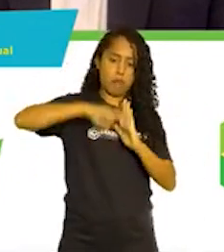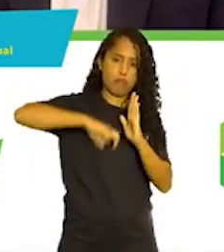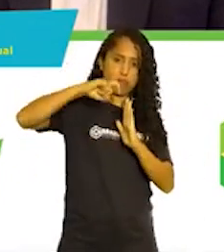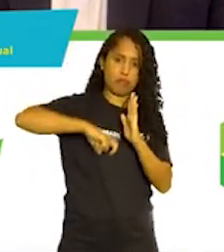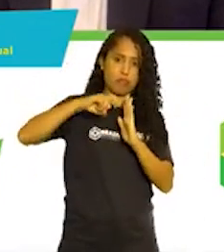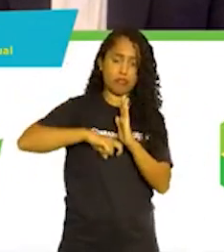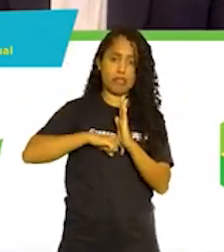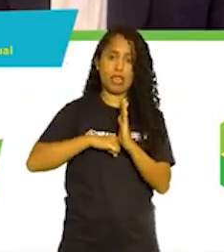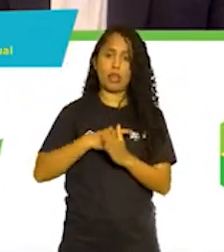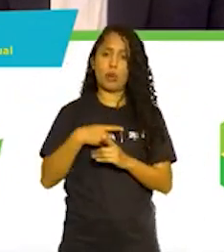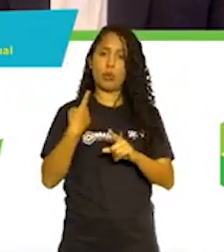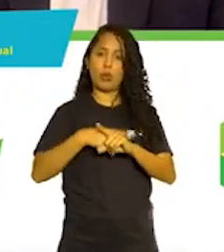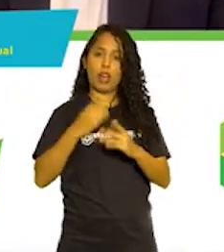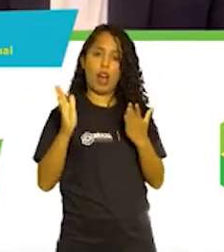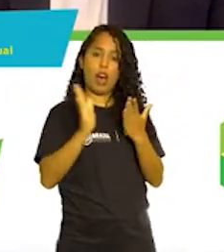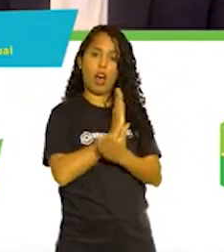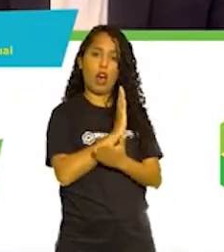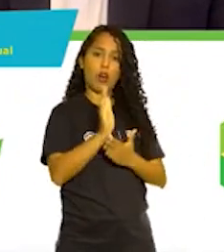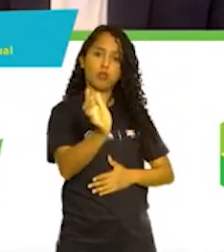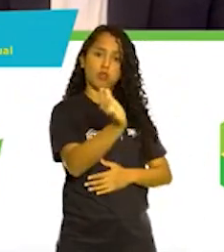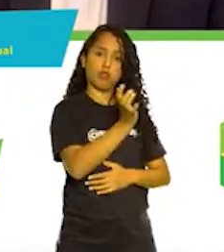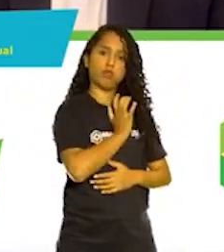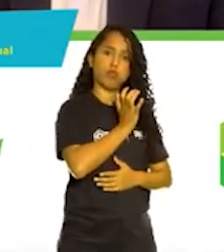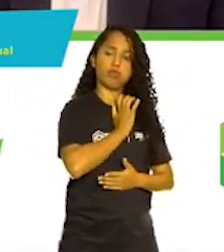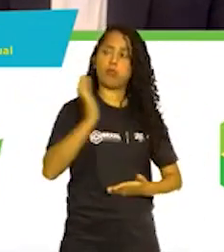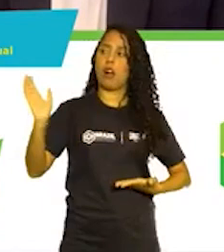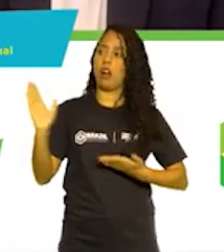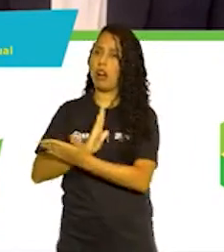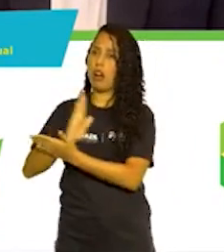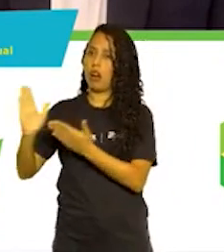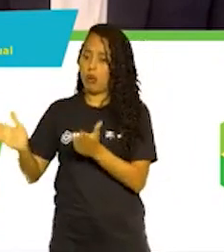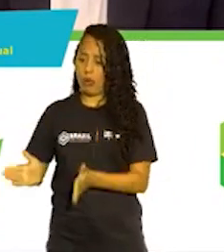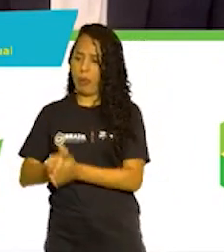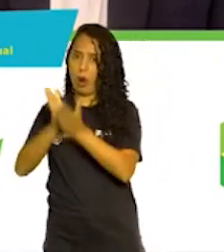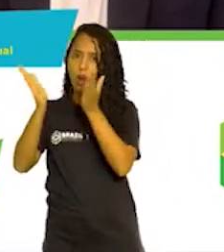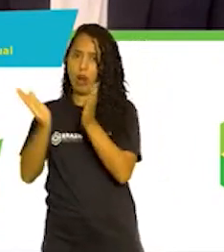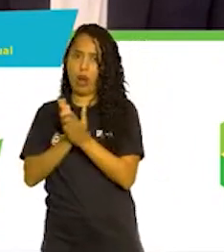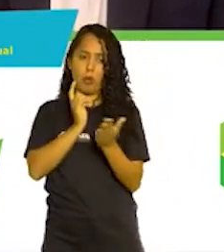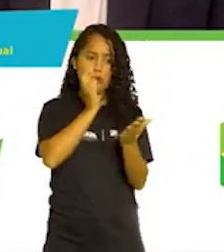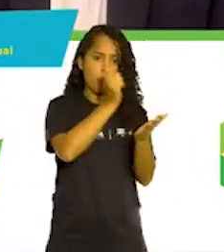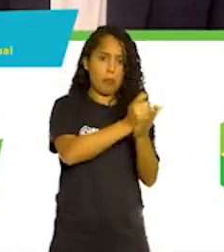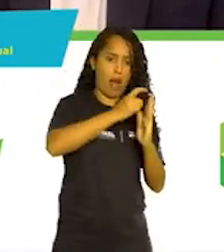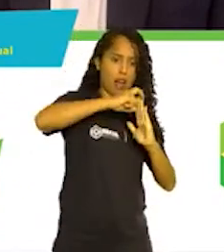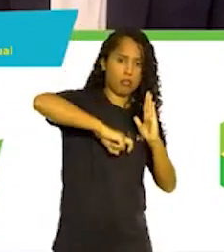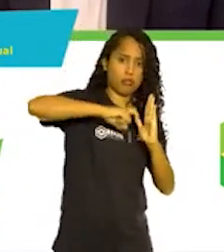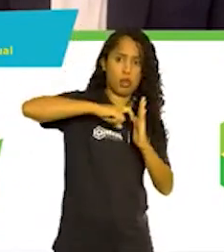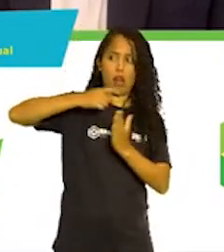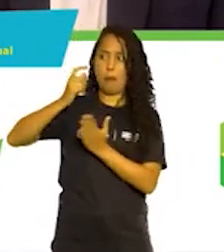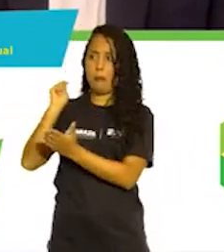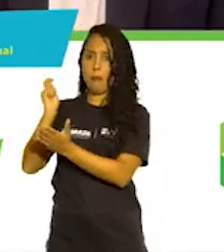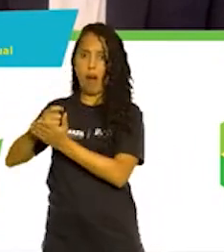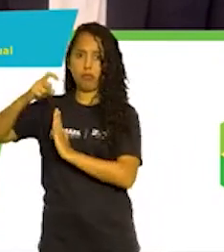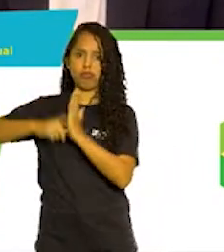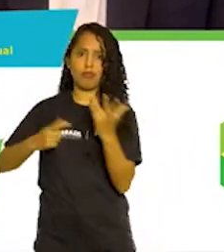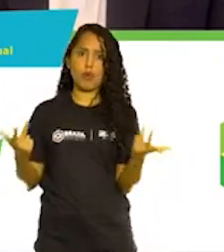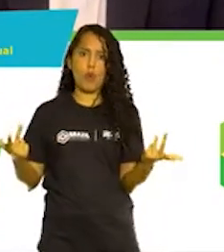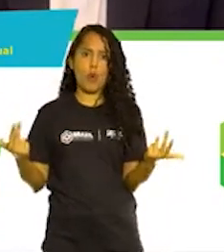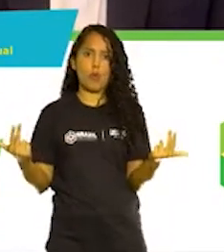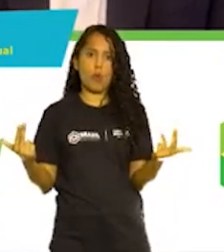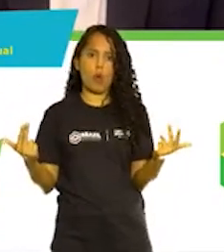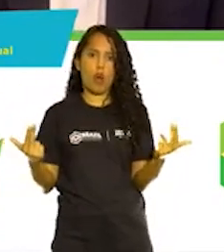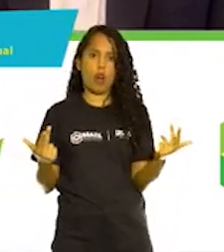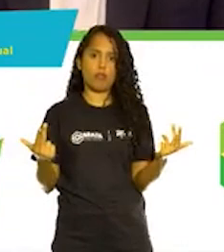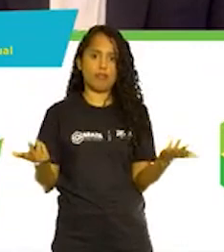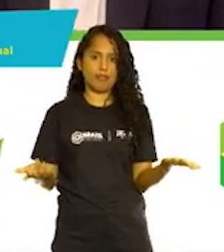né? Não, certamente. É isso que o Mansueto, esses exemplos, essas anedotas diárias que a gente tem